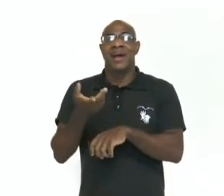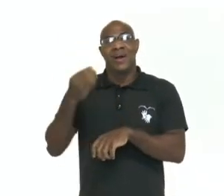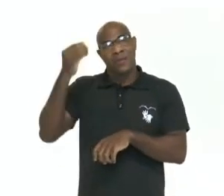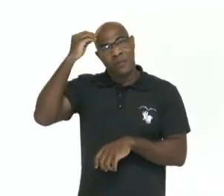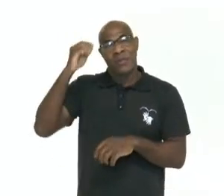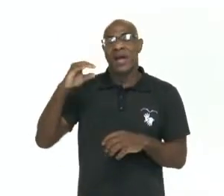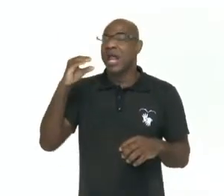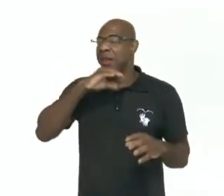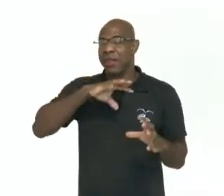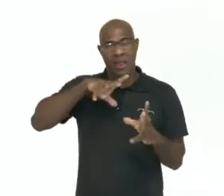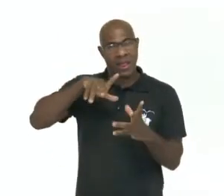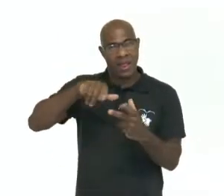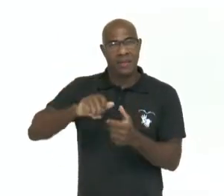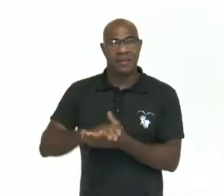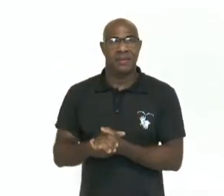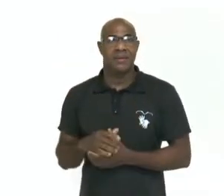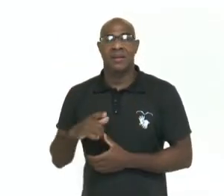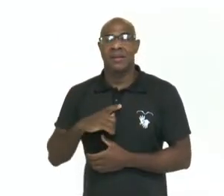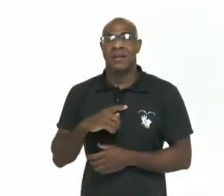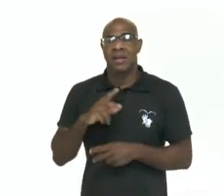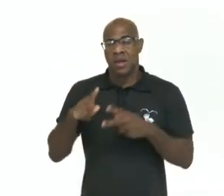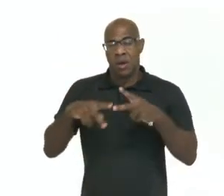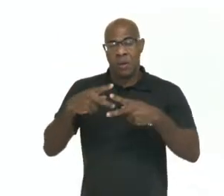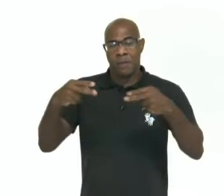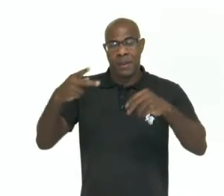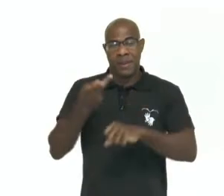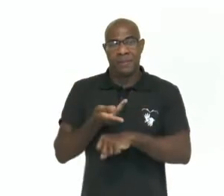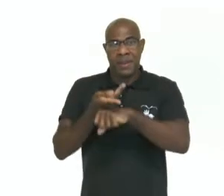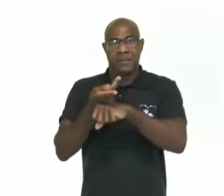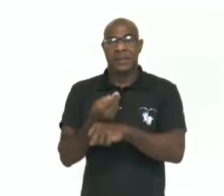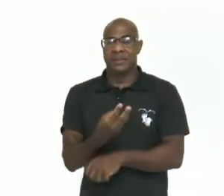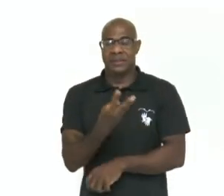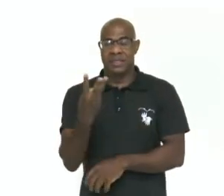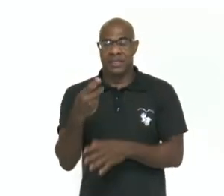foi para 3 cientistas que estudam os